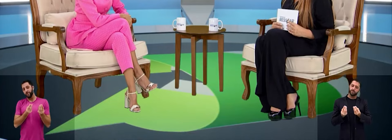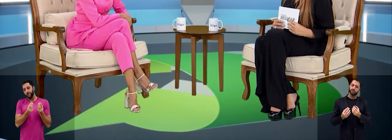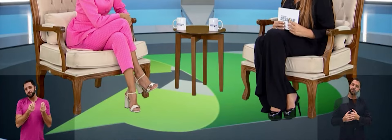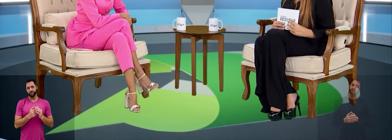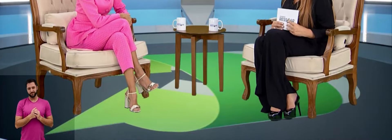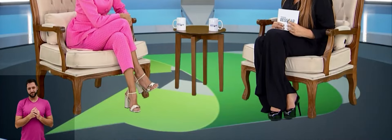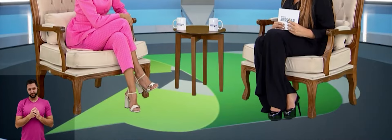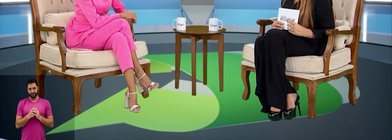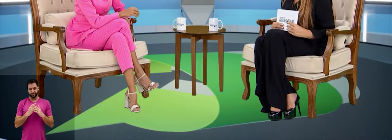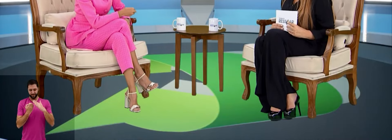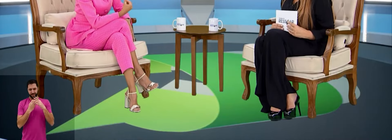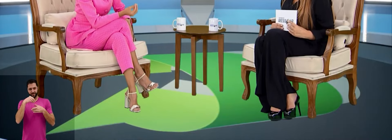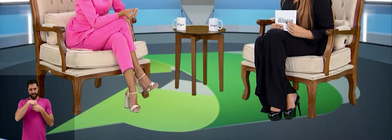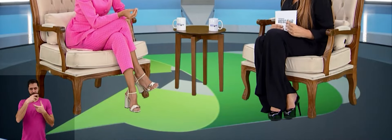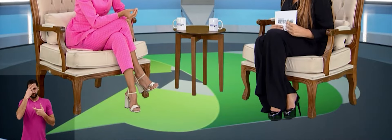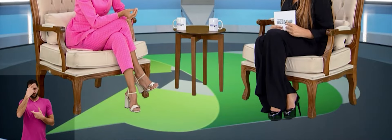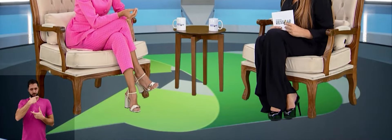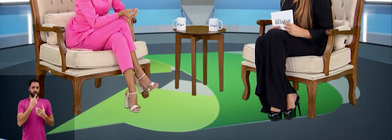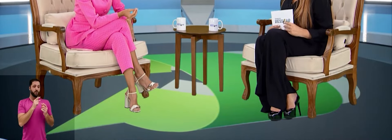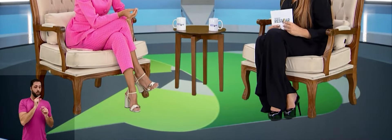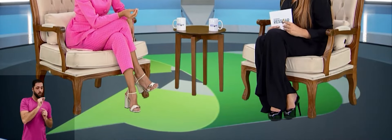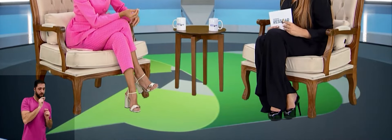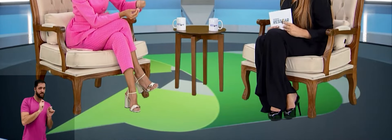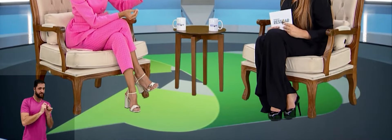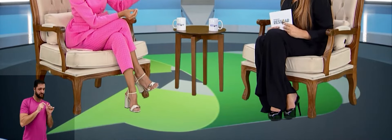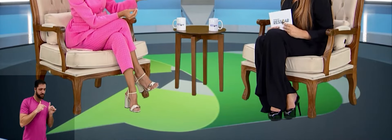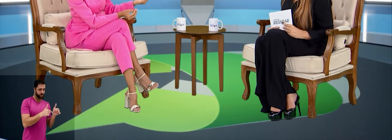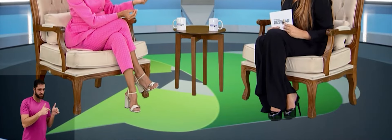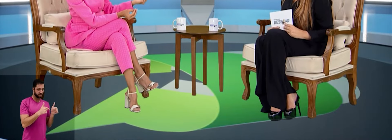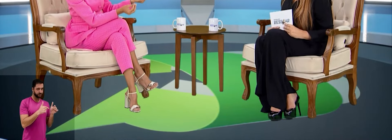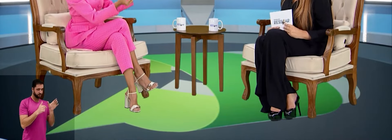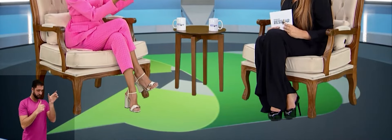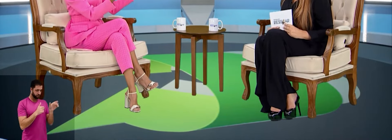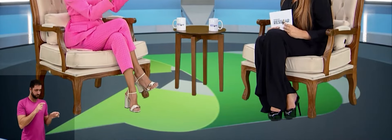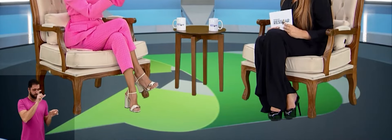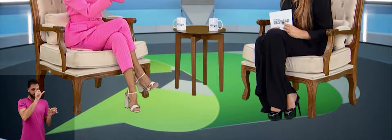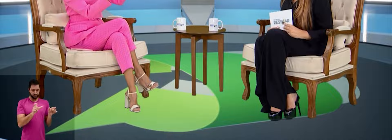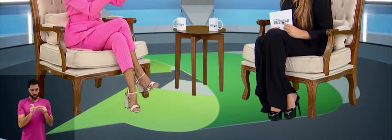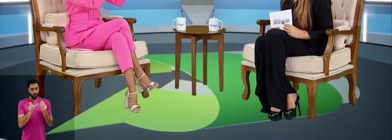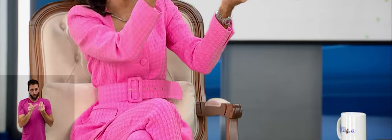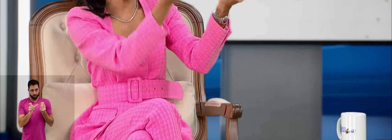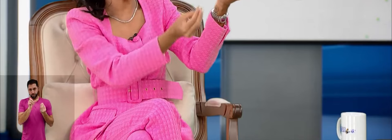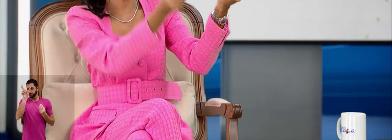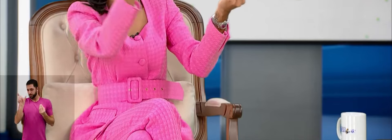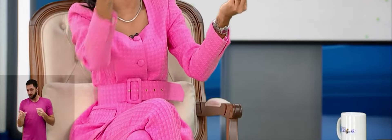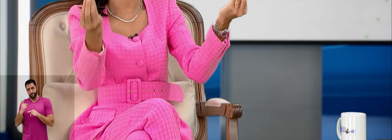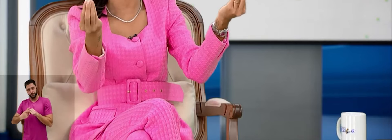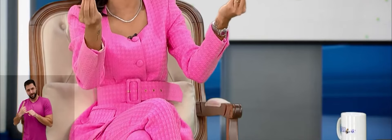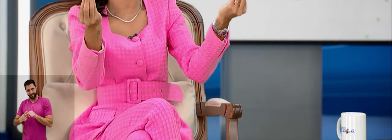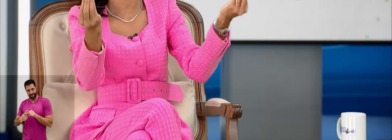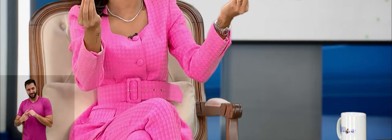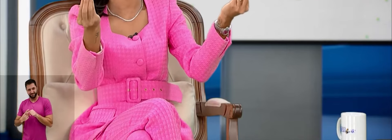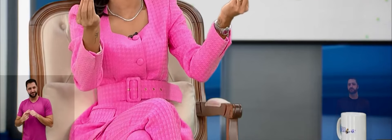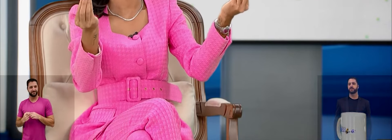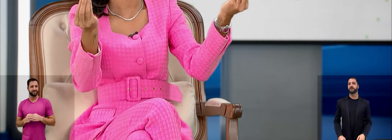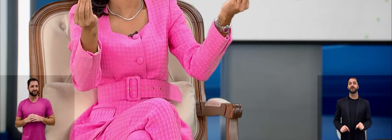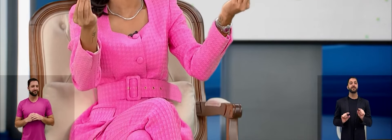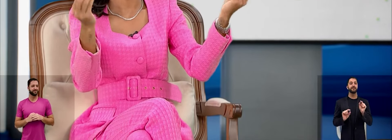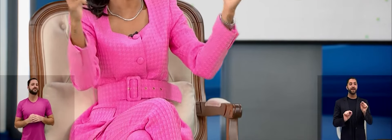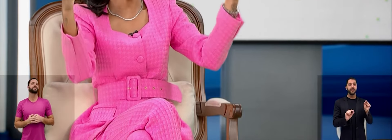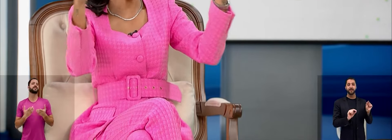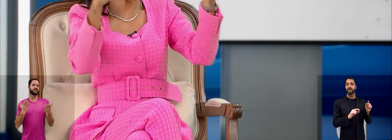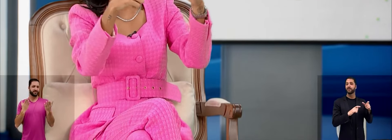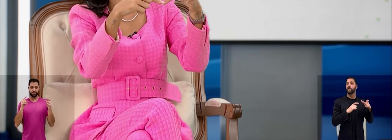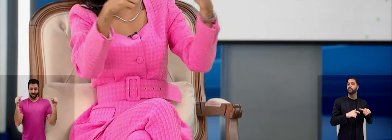É o como. Porque a gente já tem um porquê muito forte. O que fazemos? O que, como e por quê? E